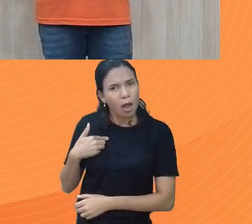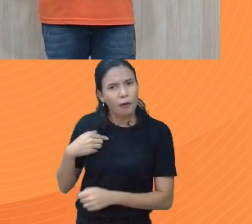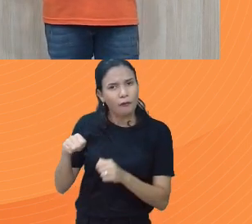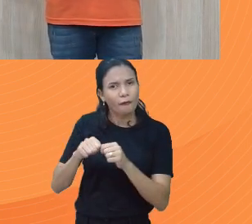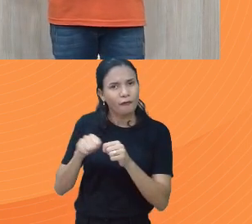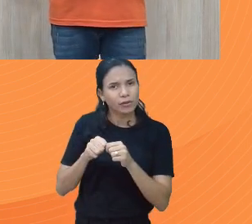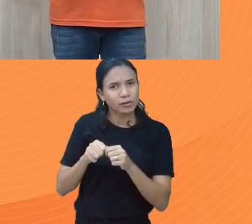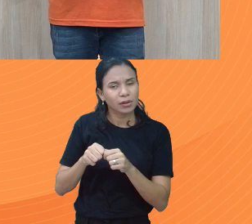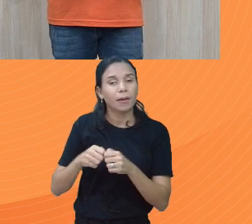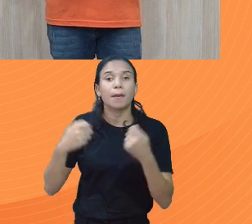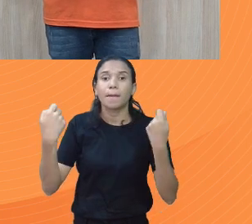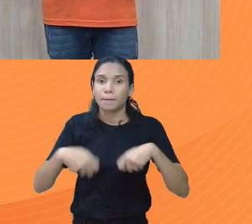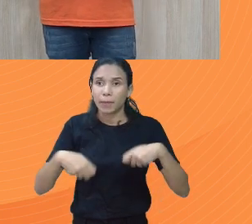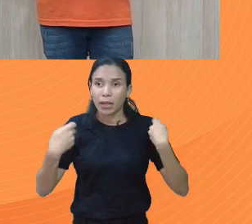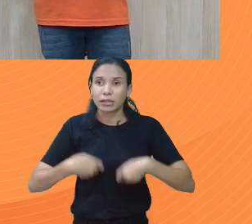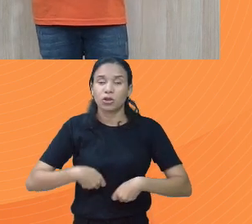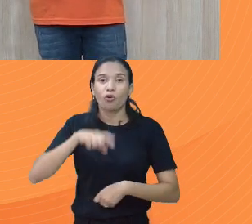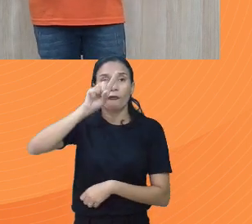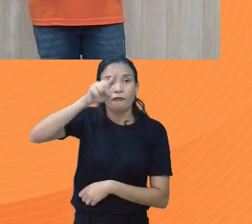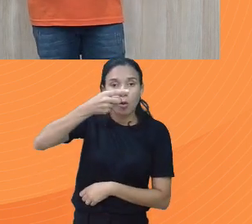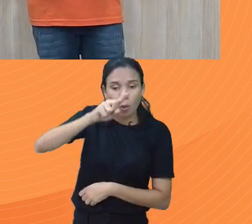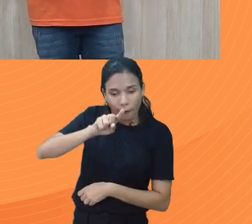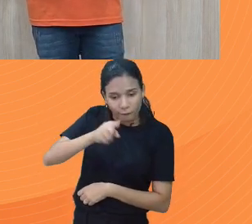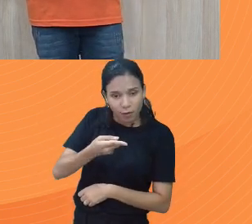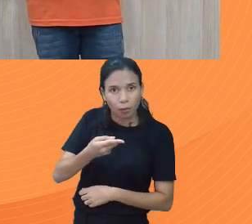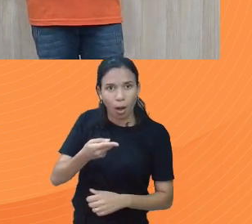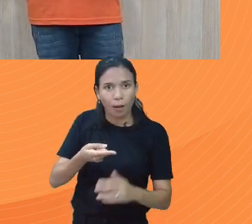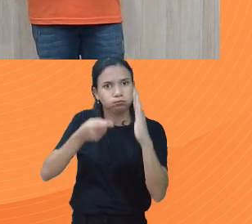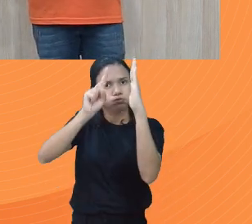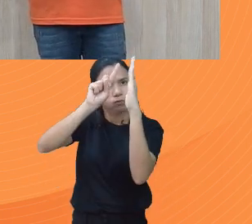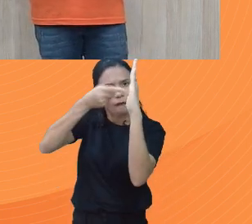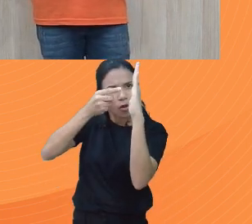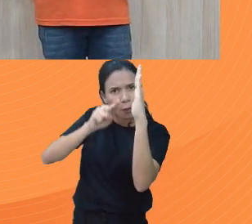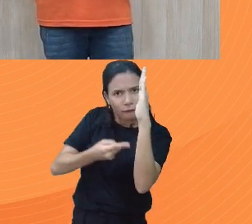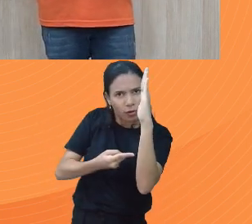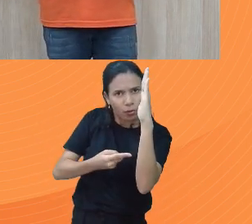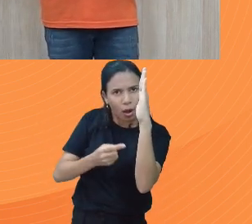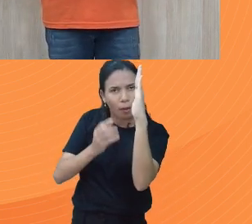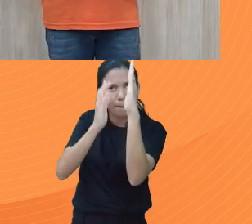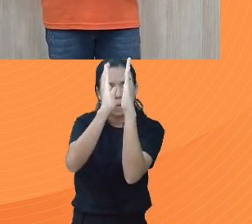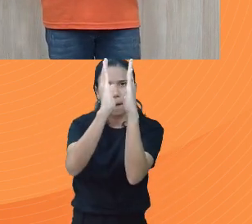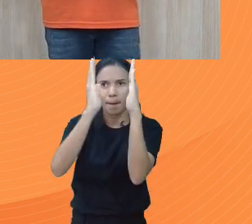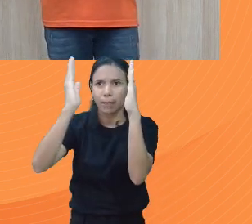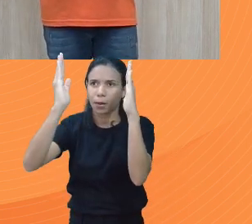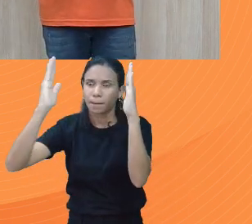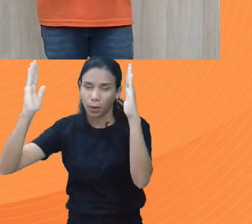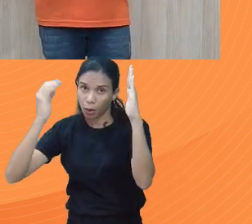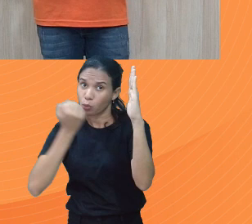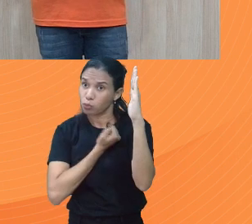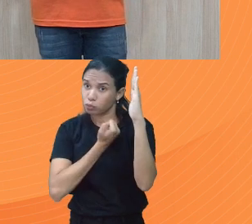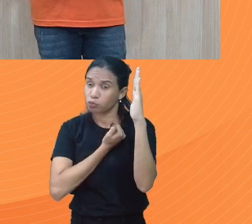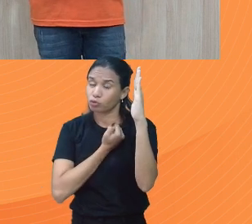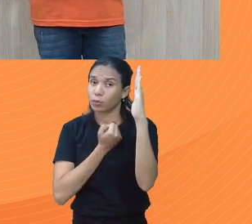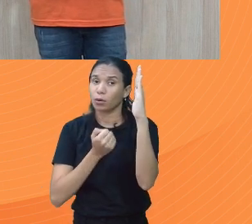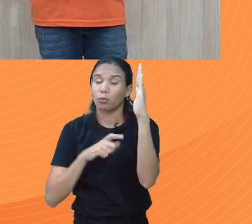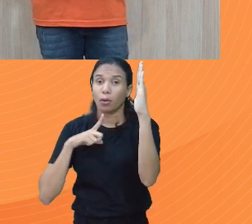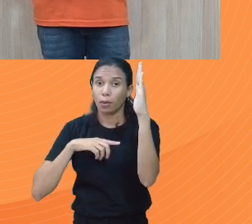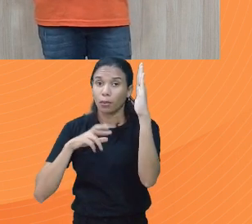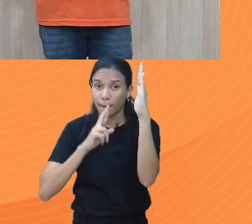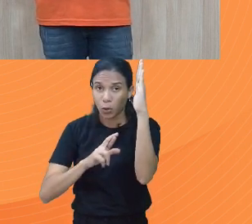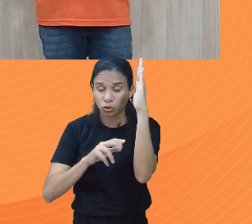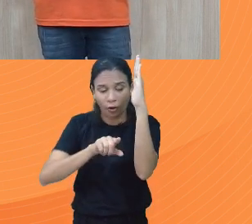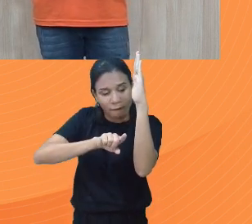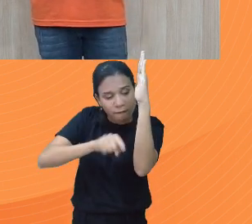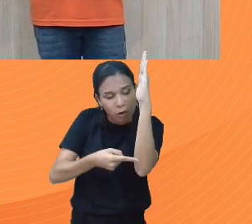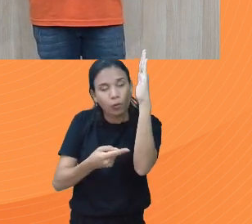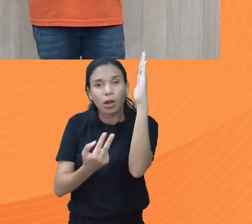conta, eu preciso deixar a vírgula abaixo de vírgula, tá? E o resultado também, a vírgula vai ficar no mesmo alinhamento,